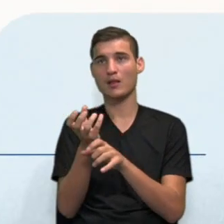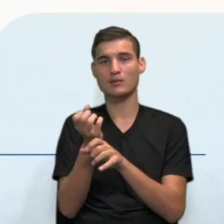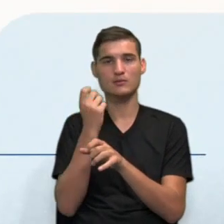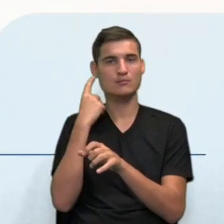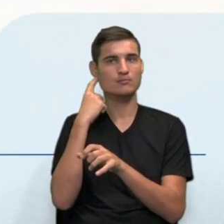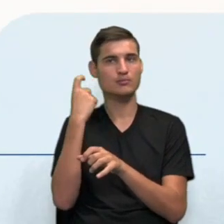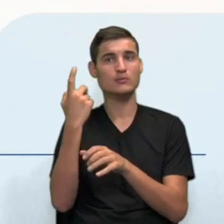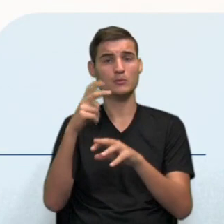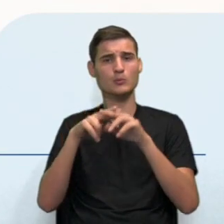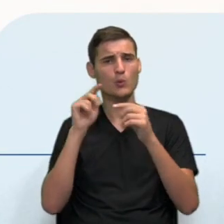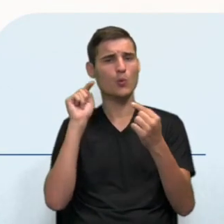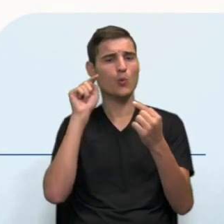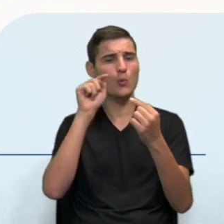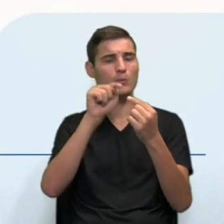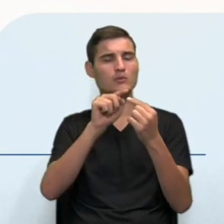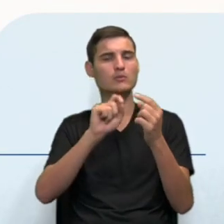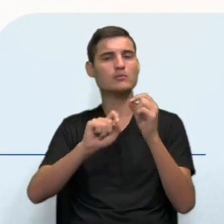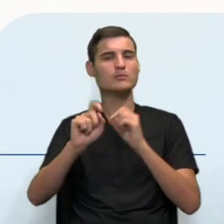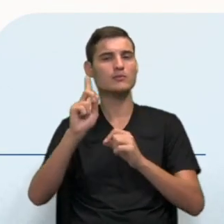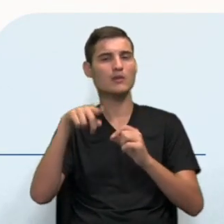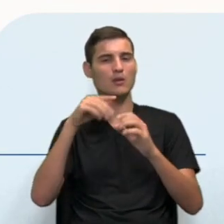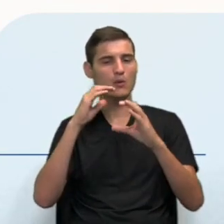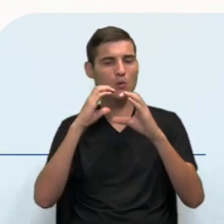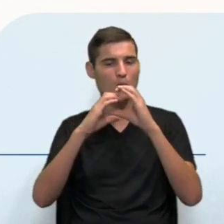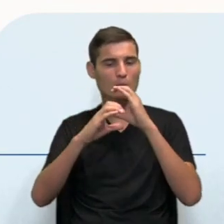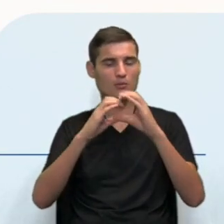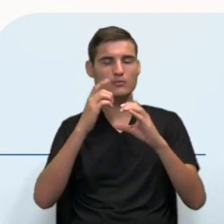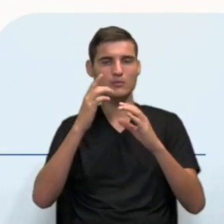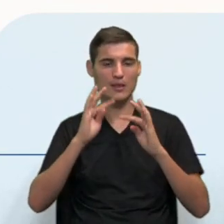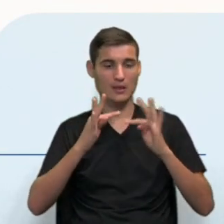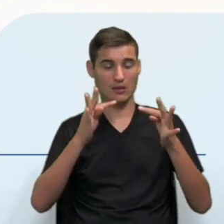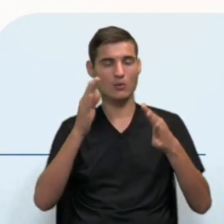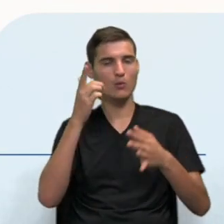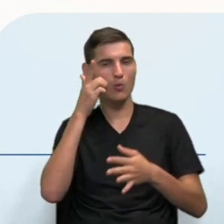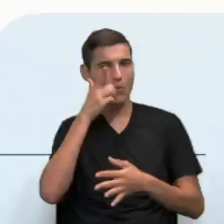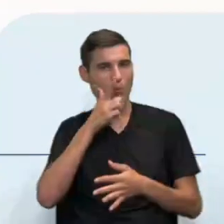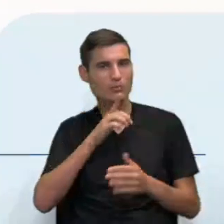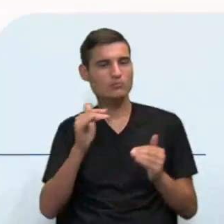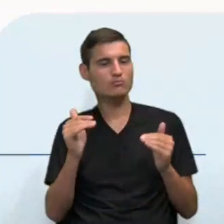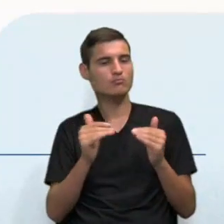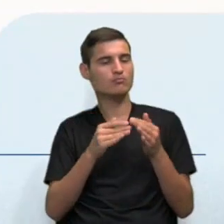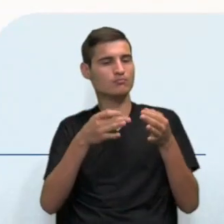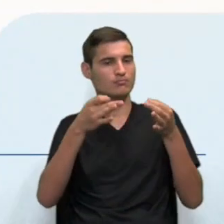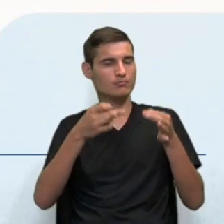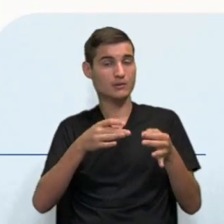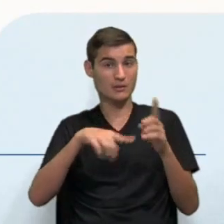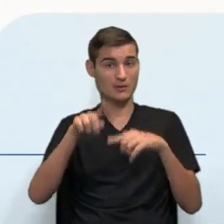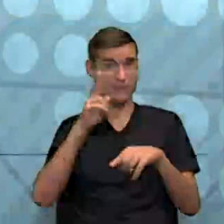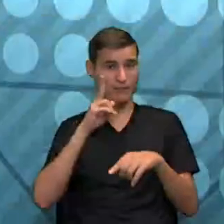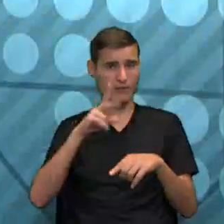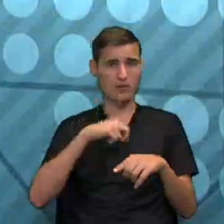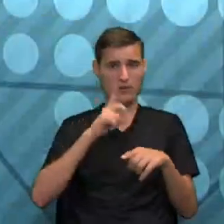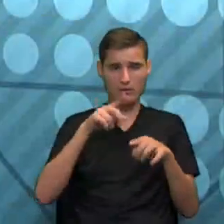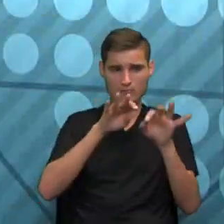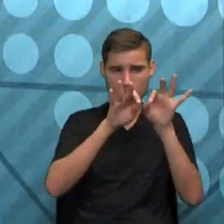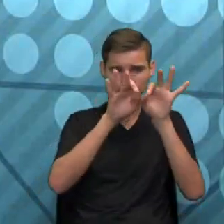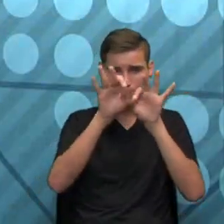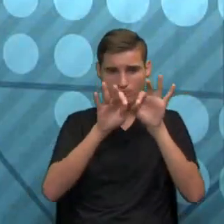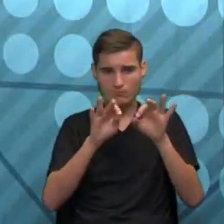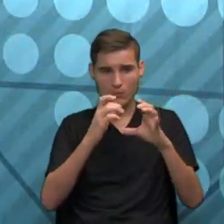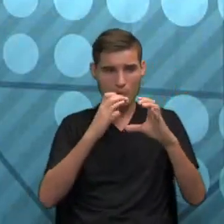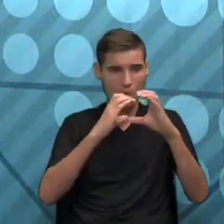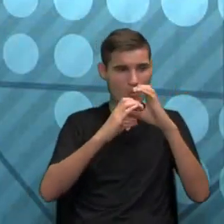isso? O objetivo da telecomunicação foi cumprido. Você viu, então, que com esse esquema de